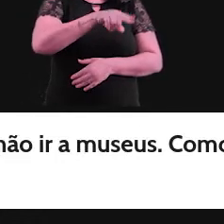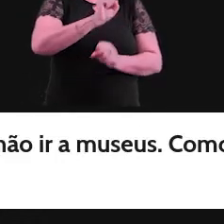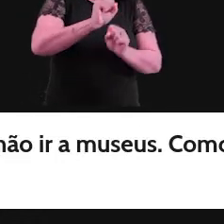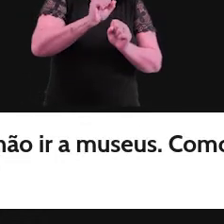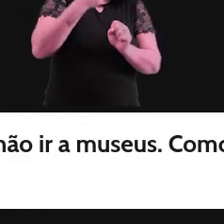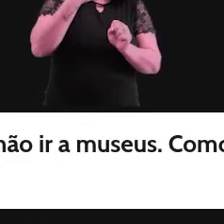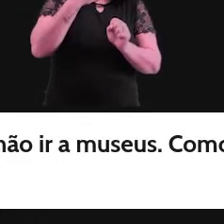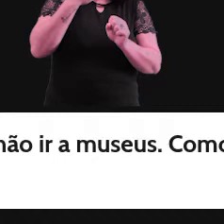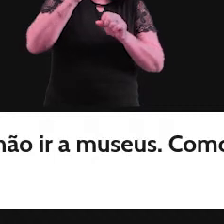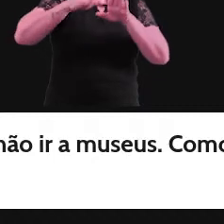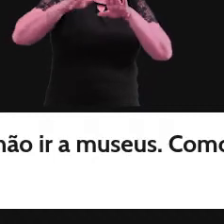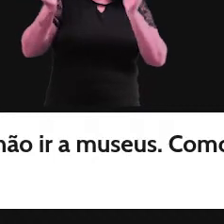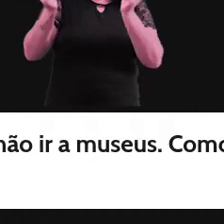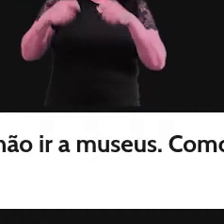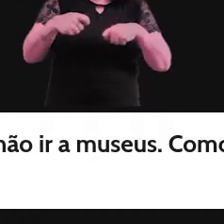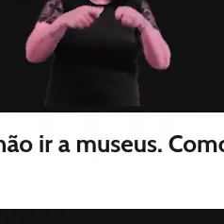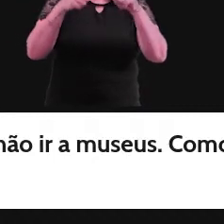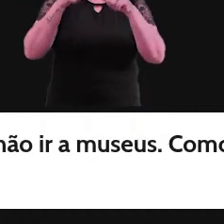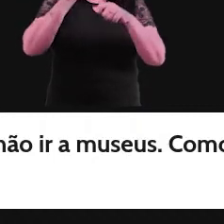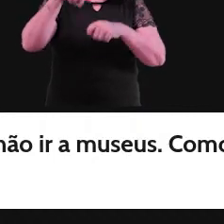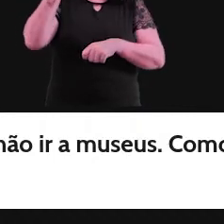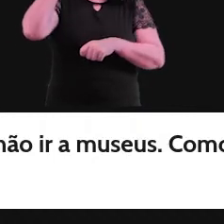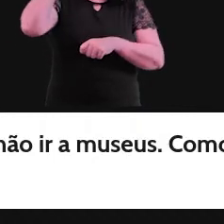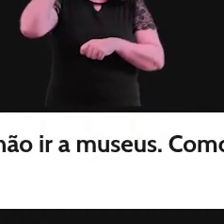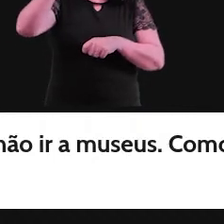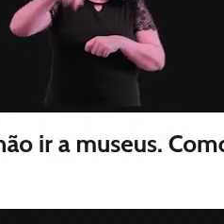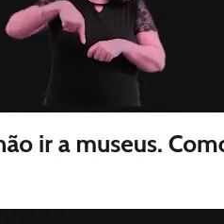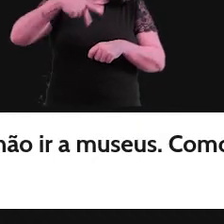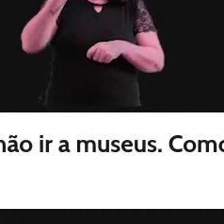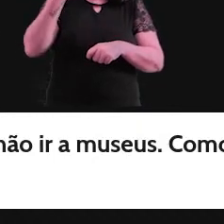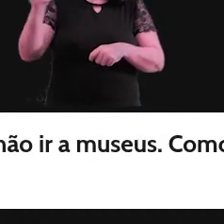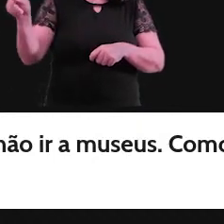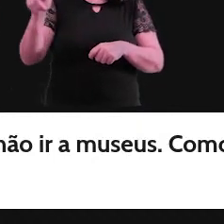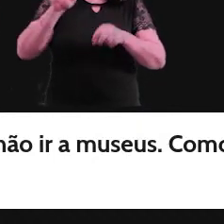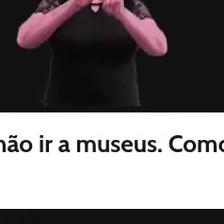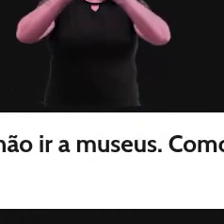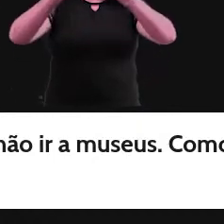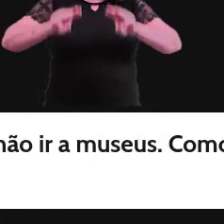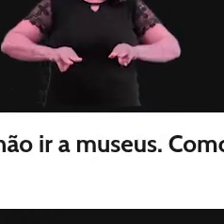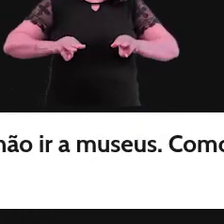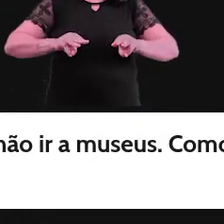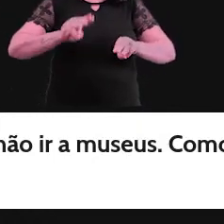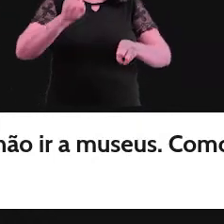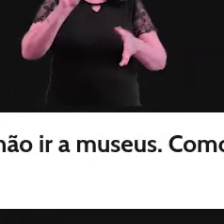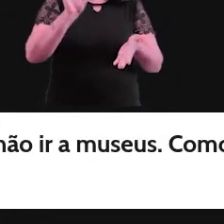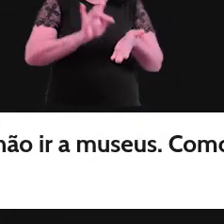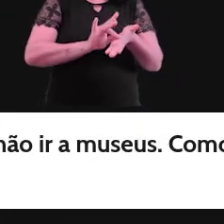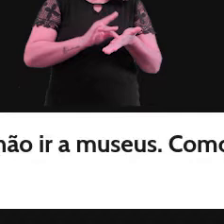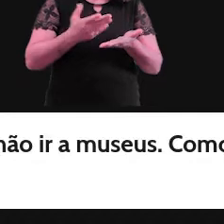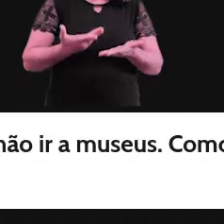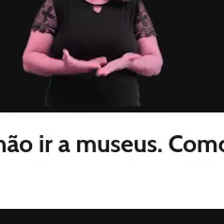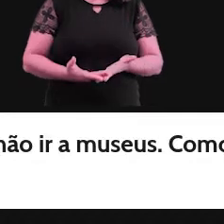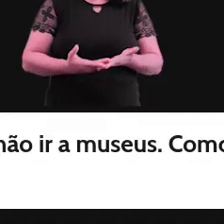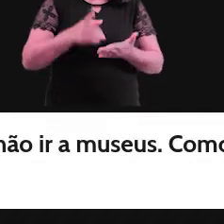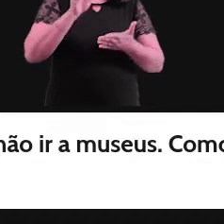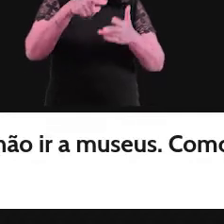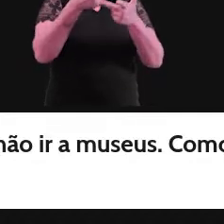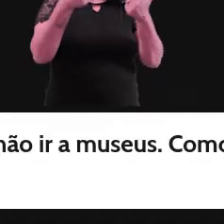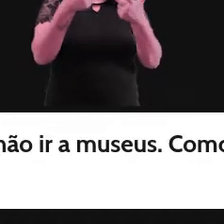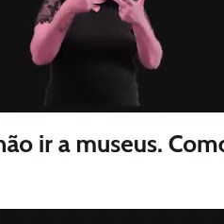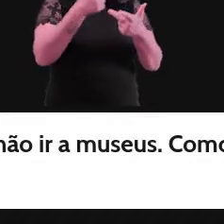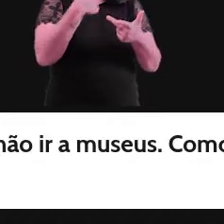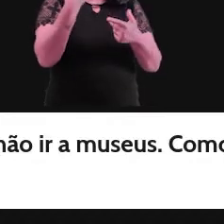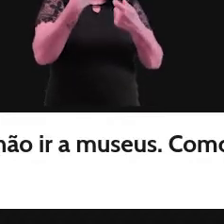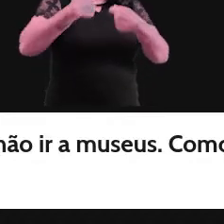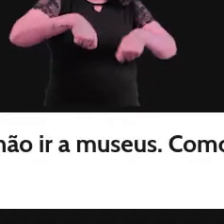algumas possibilidades, né? Essa questão da cultura de visitar museus, ela de fato é algo